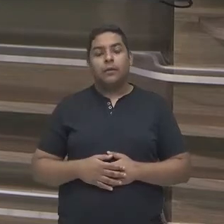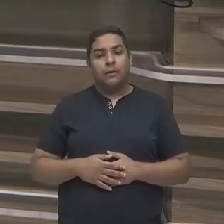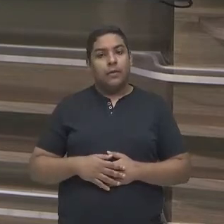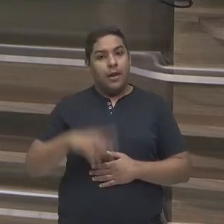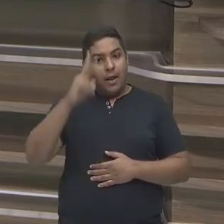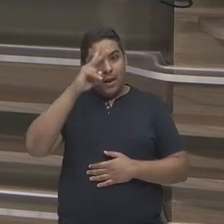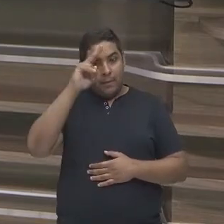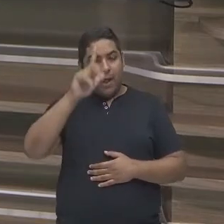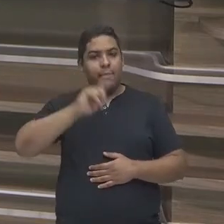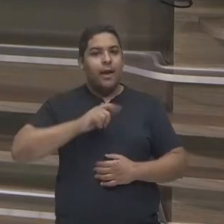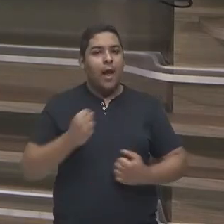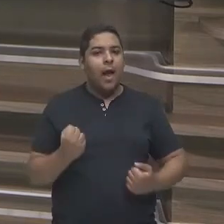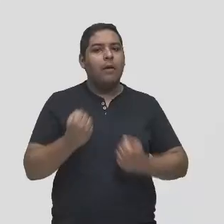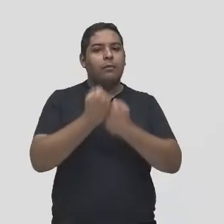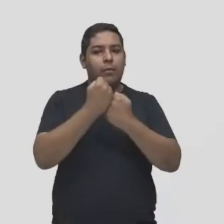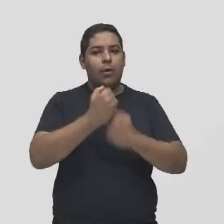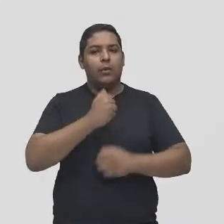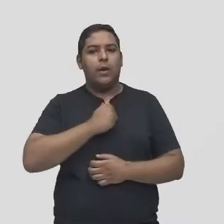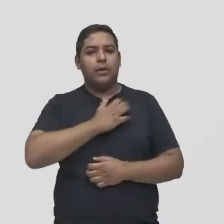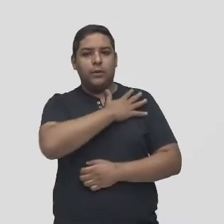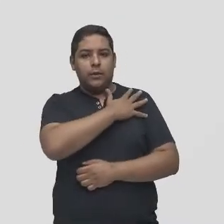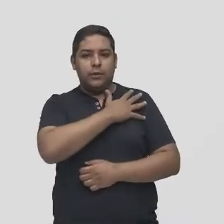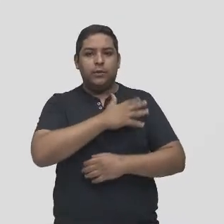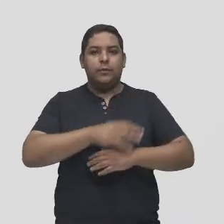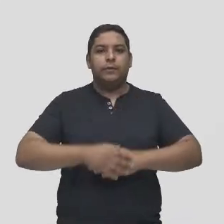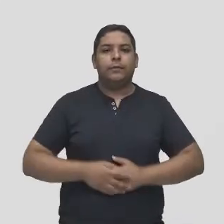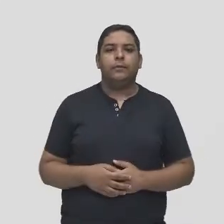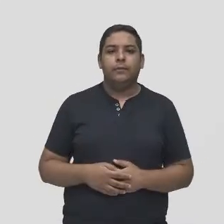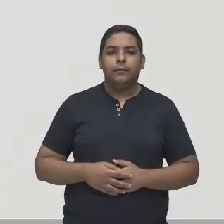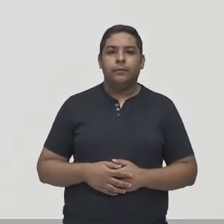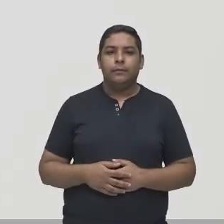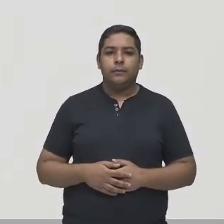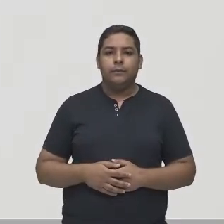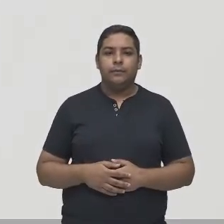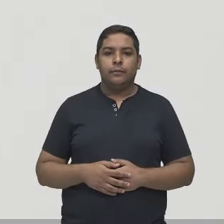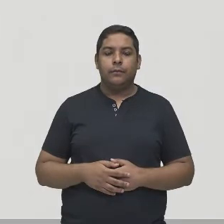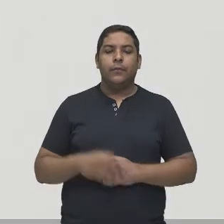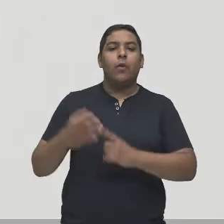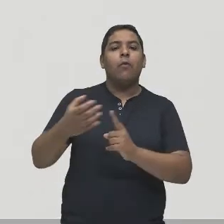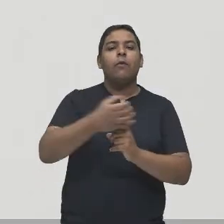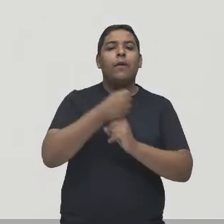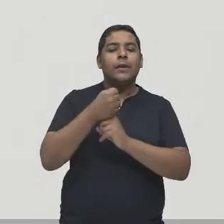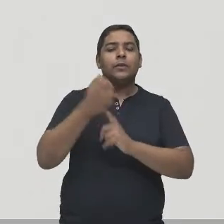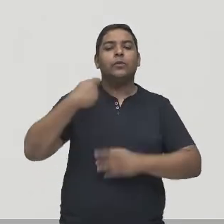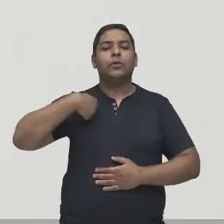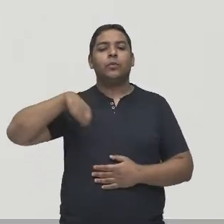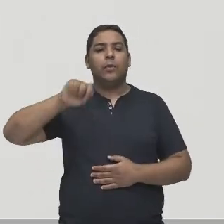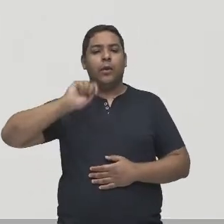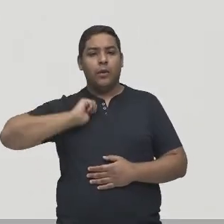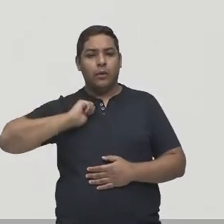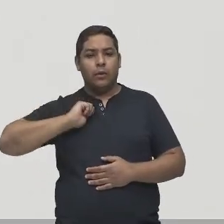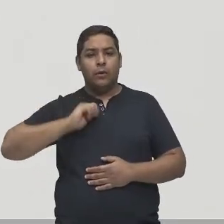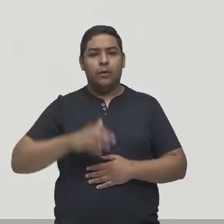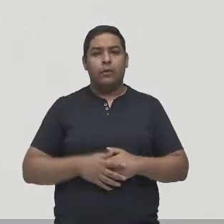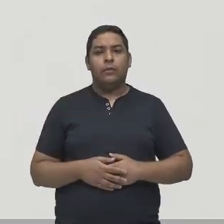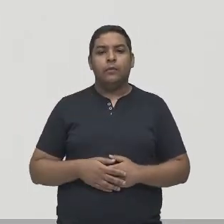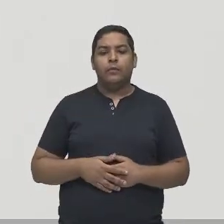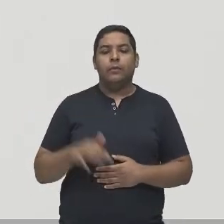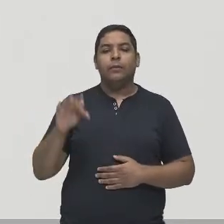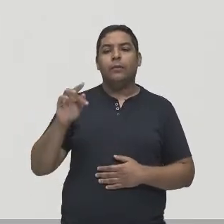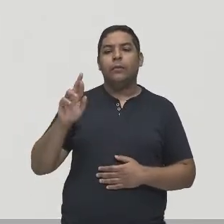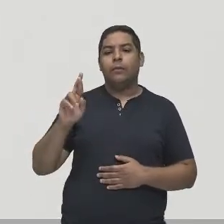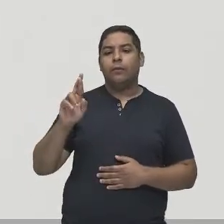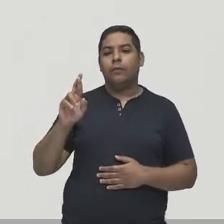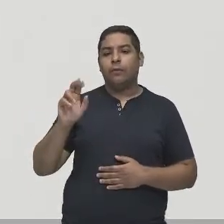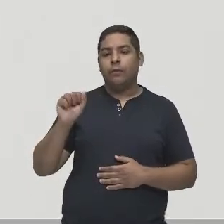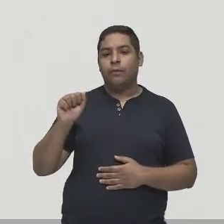exército, ok? Temos também, gente, outro movimento de direita que vai ser o fascismo espanhol. Francisco Franco Barramonte,